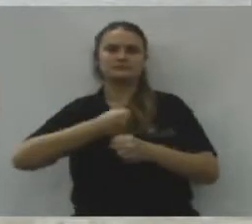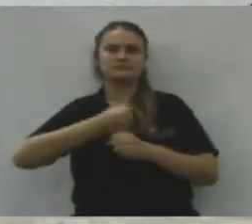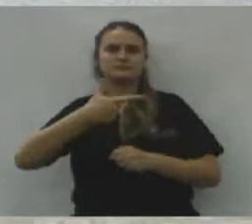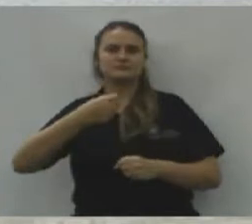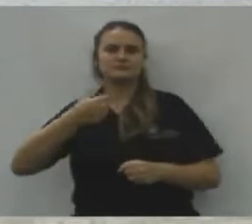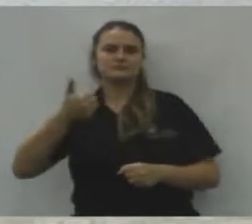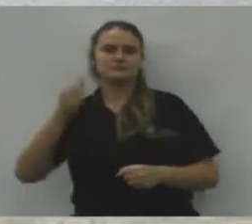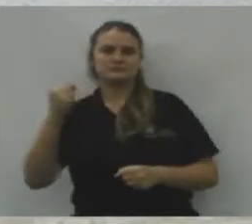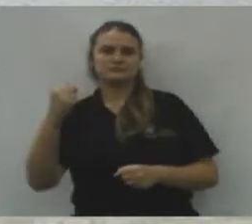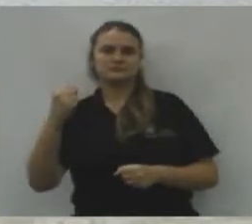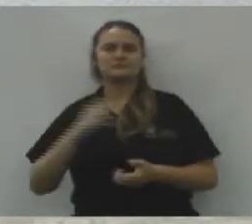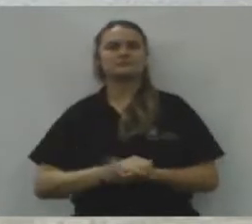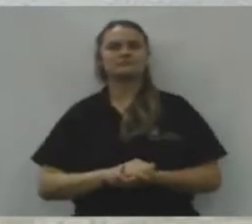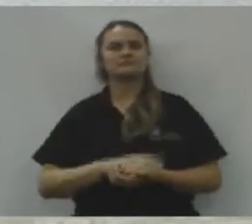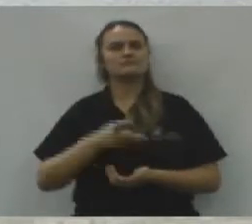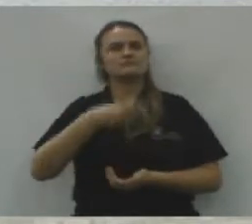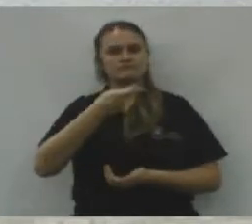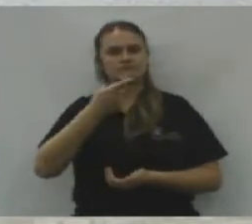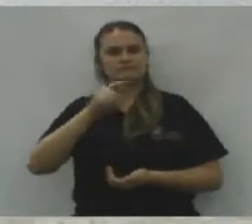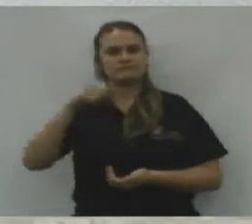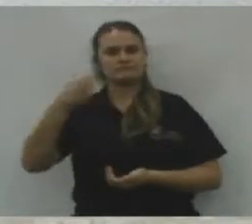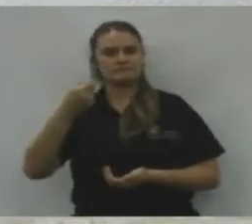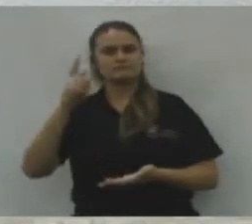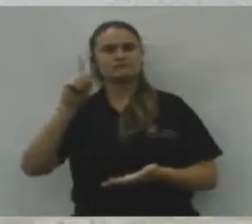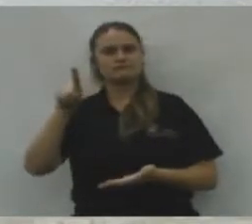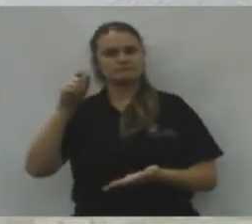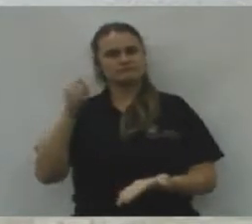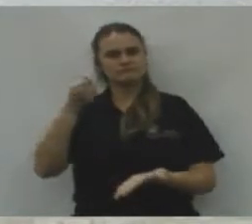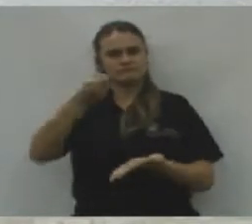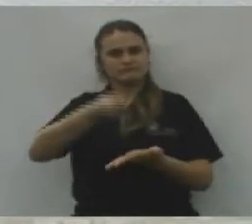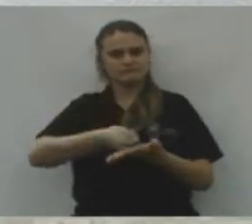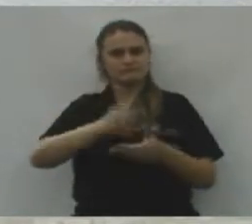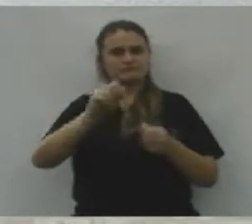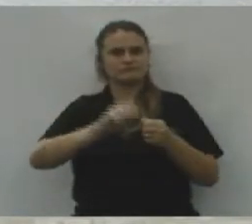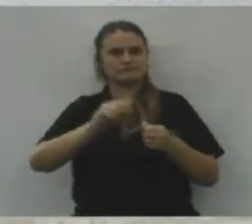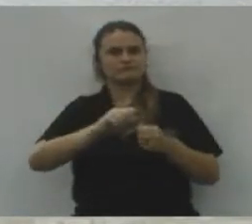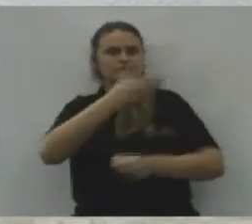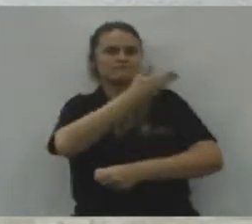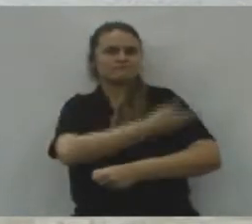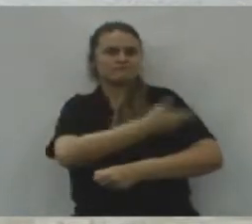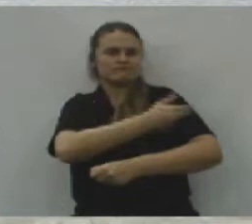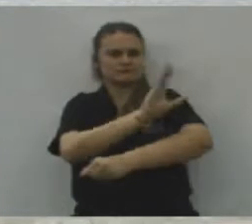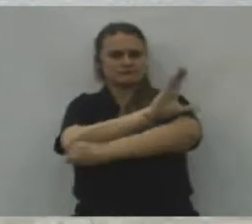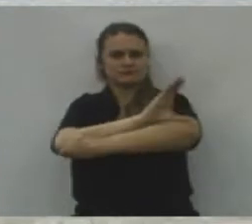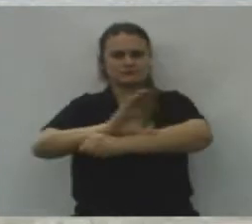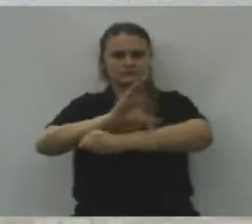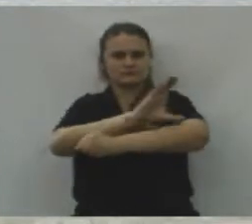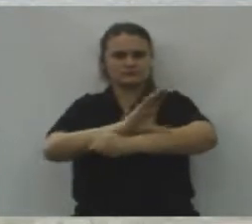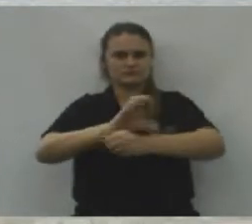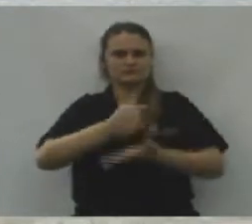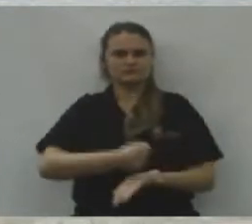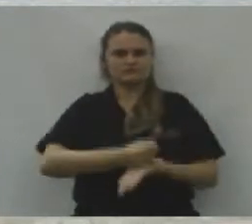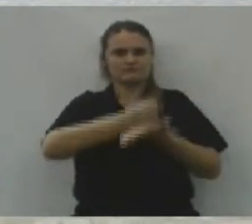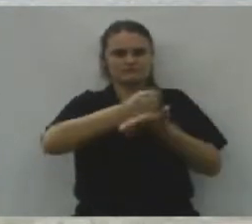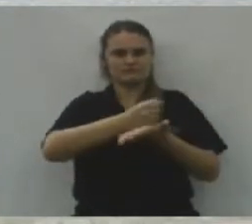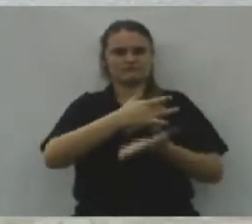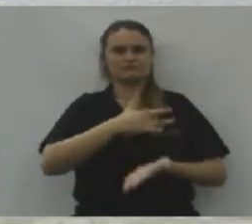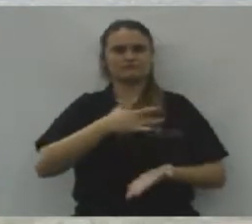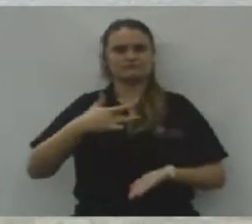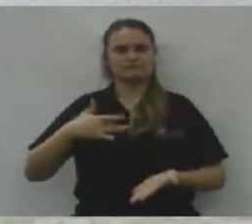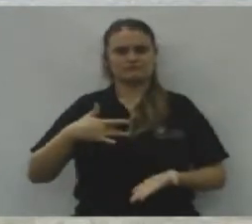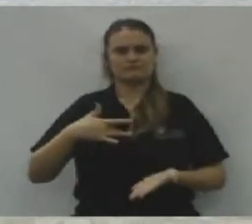1/2018. Dispõe sobre a obrigatoriedade da adoção de treinamento em primeiros socorros aos profissionais